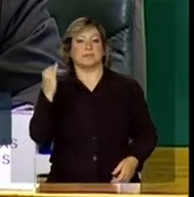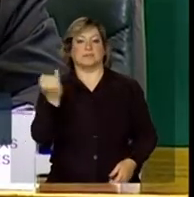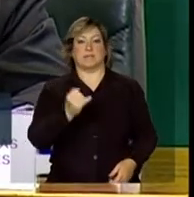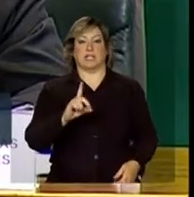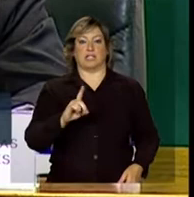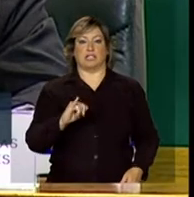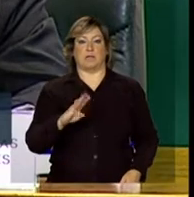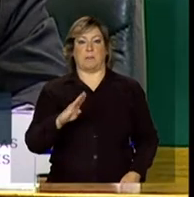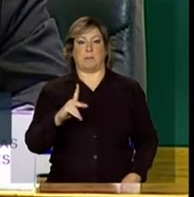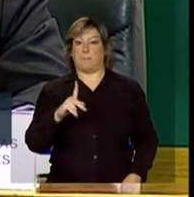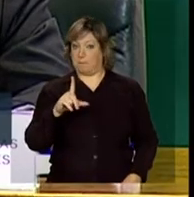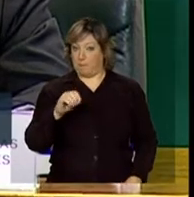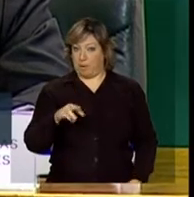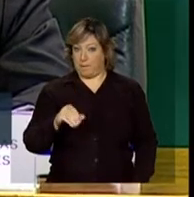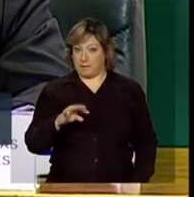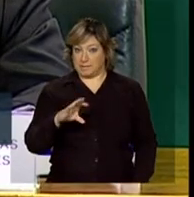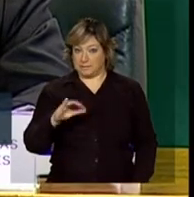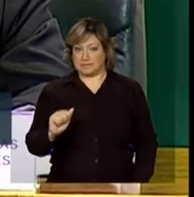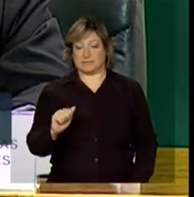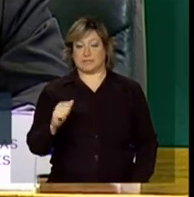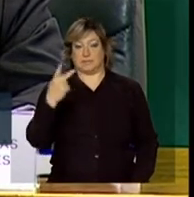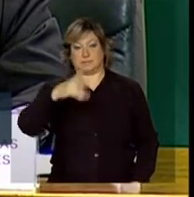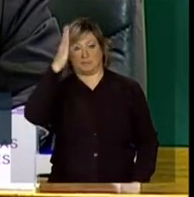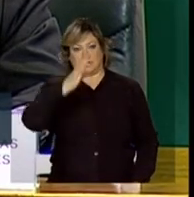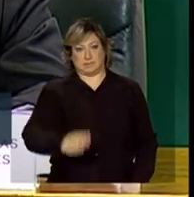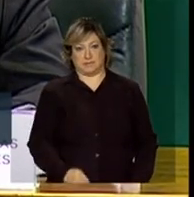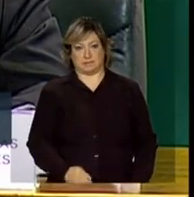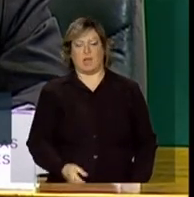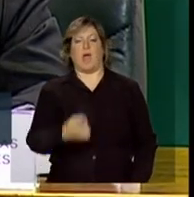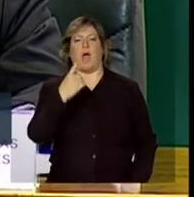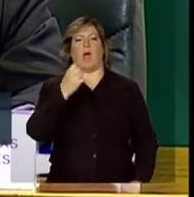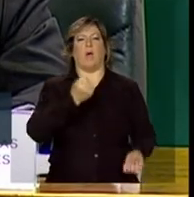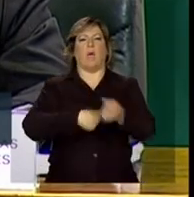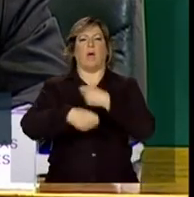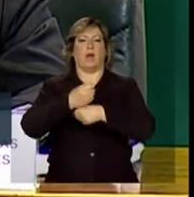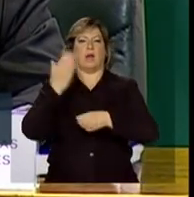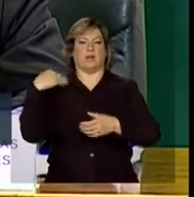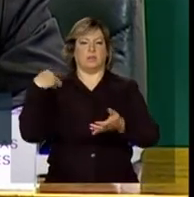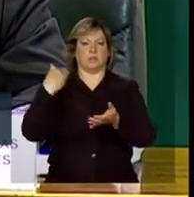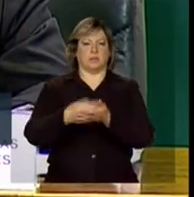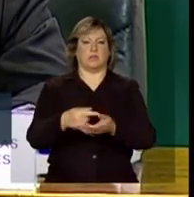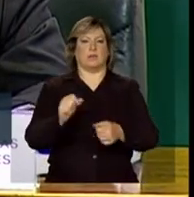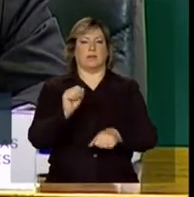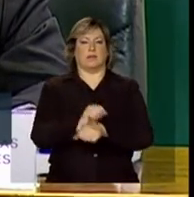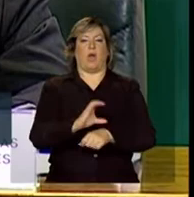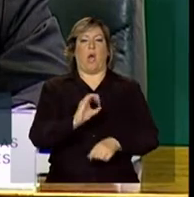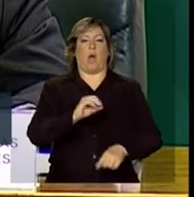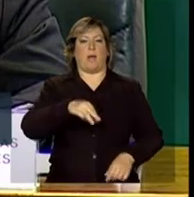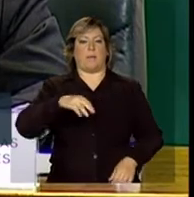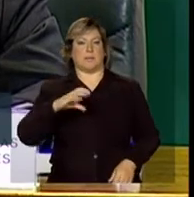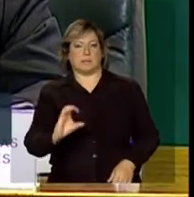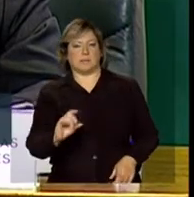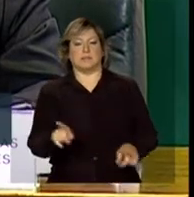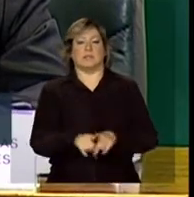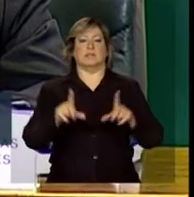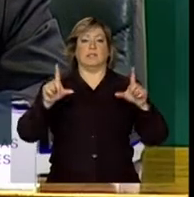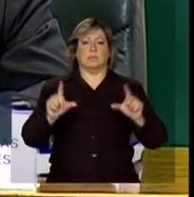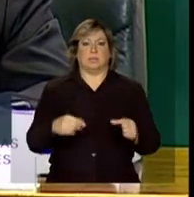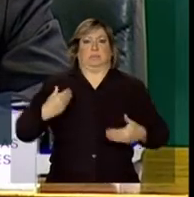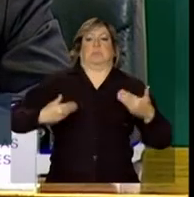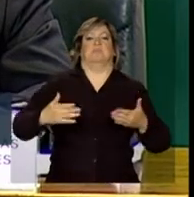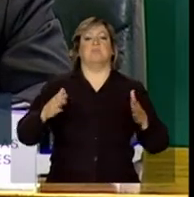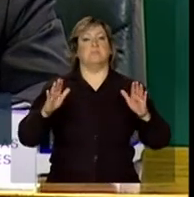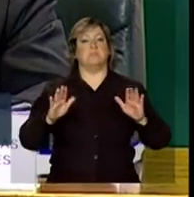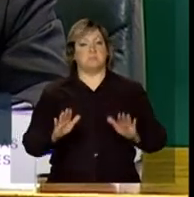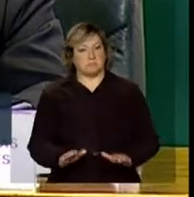da diplomacia comercial brasileira há um ano e uma conjuntura de estagnação das negociações na OMC e de redução do dinamismo da